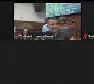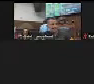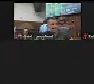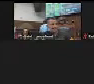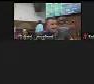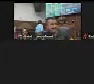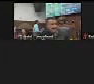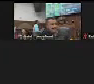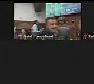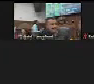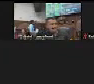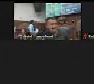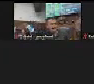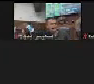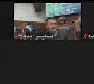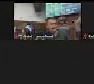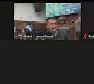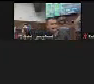Janaína Cardoso,